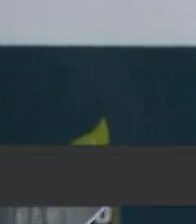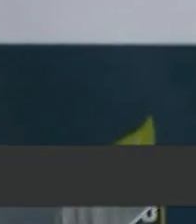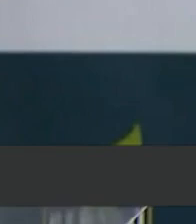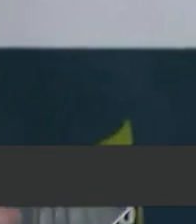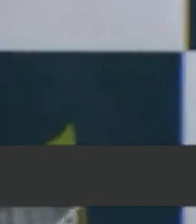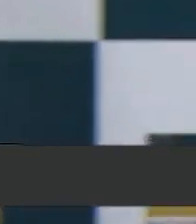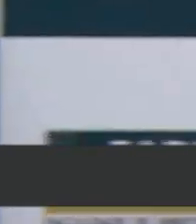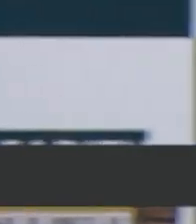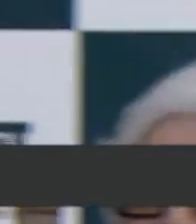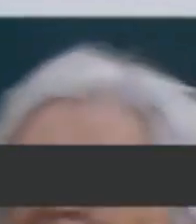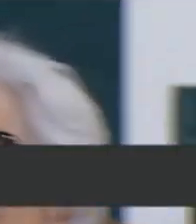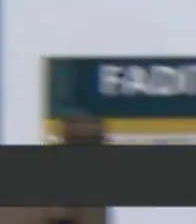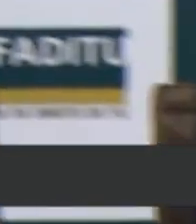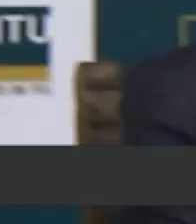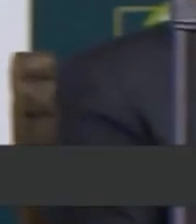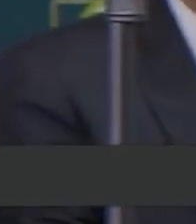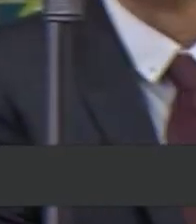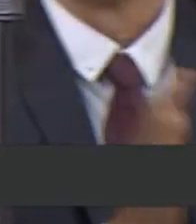obrigada.